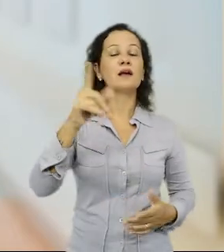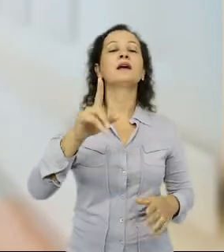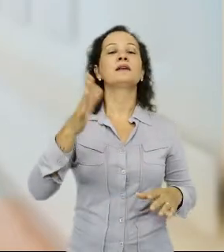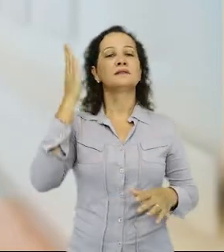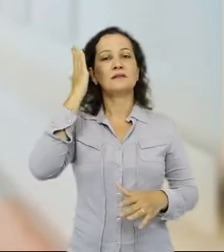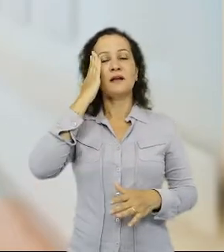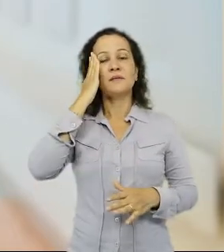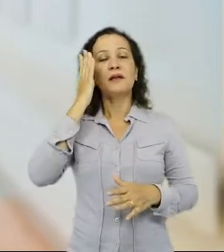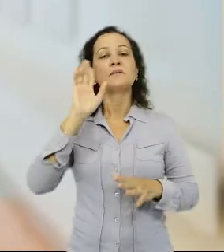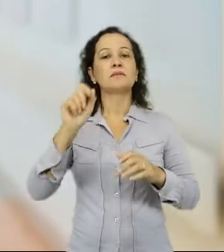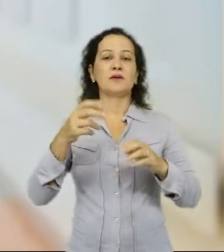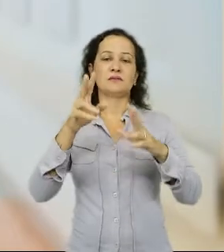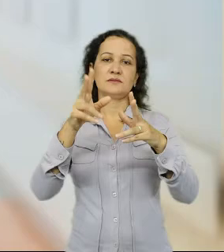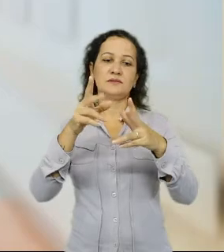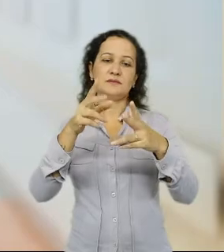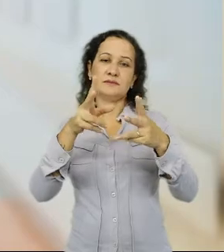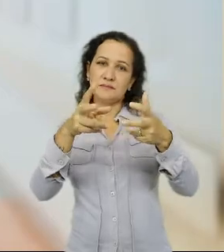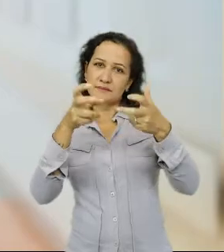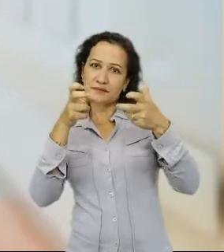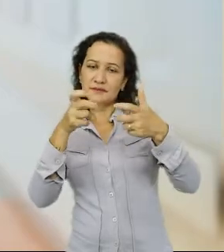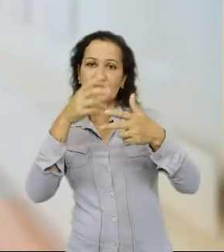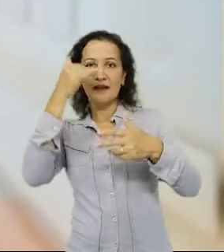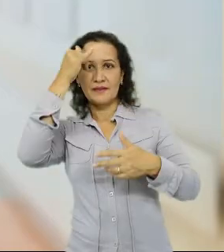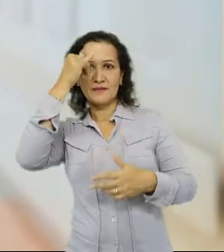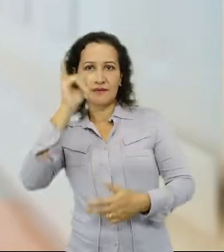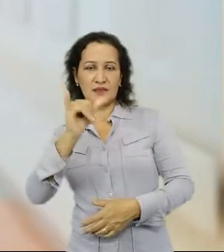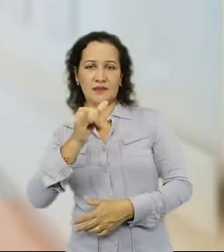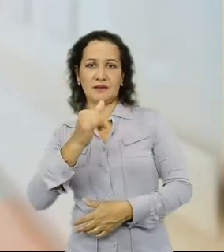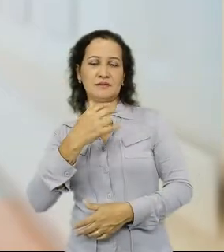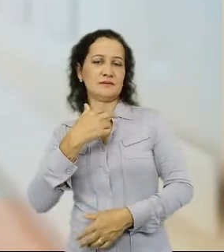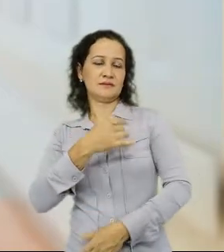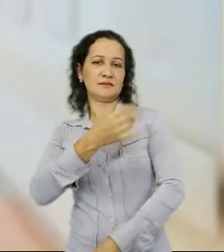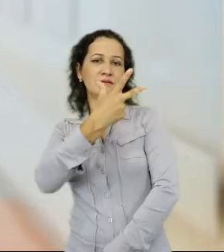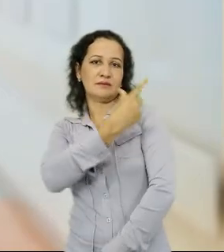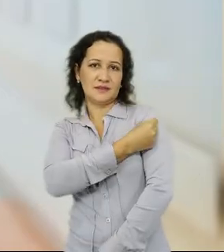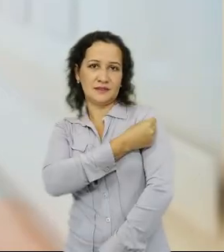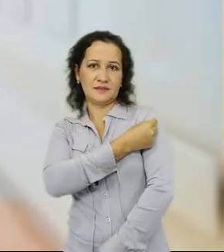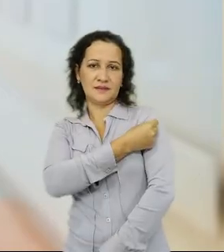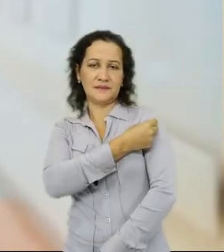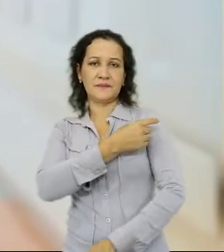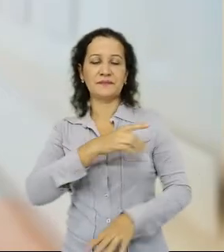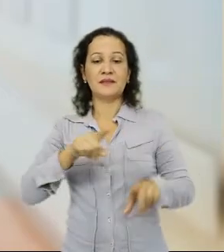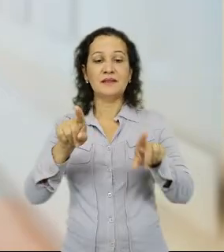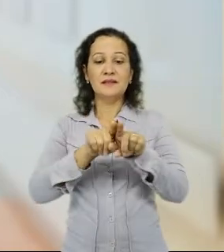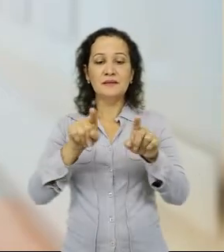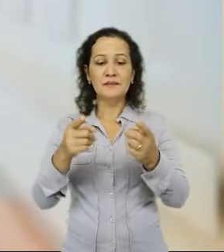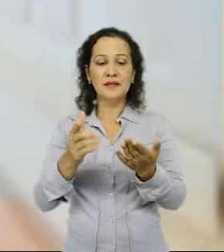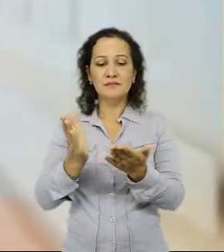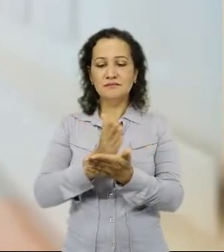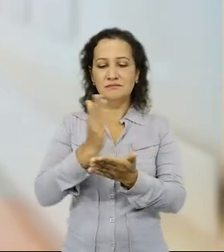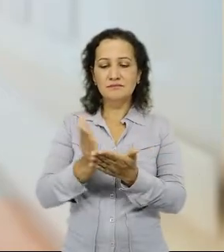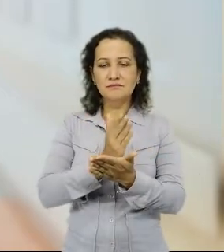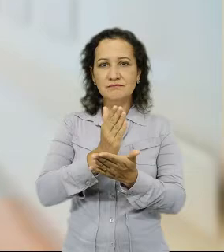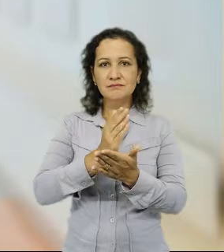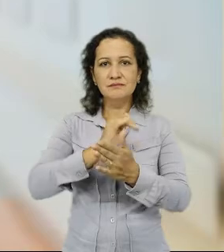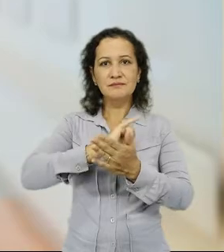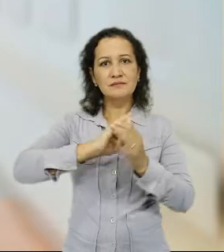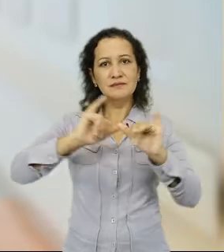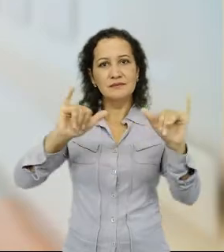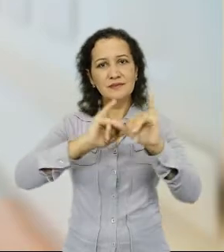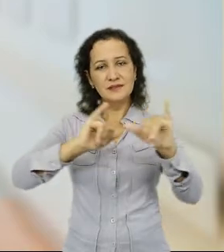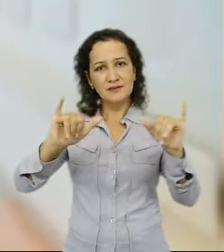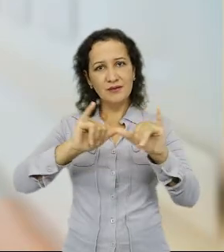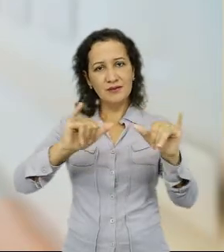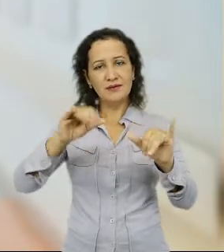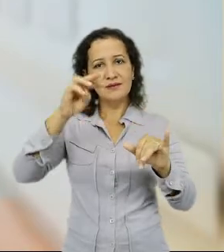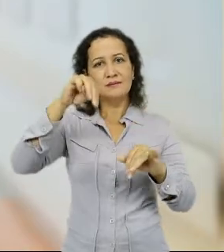imunobiológico. E algumas notas importantes que apontamos relacionados ao manual de reações adversas e também de